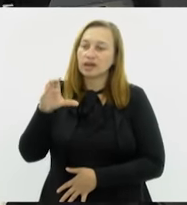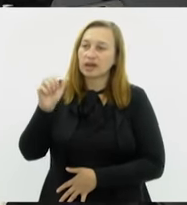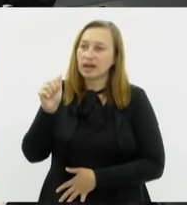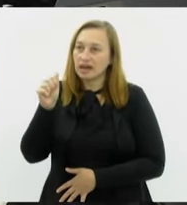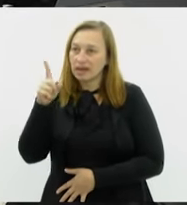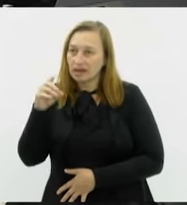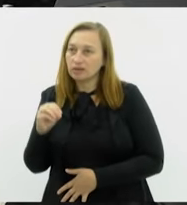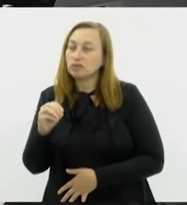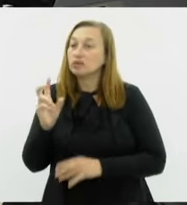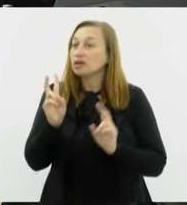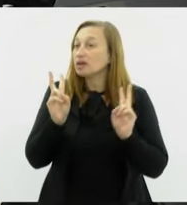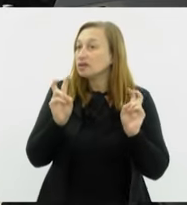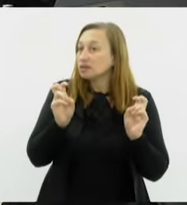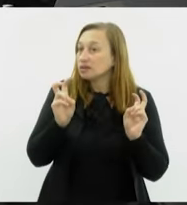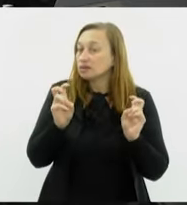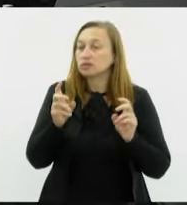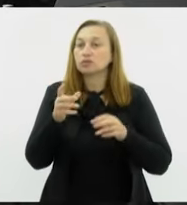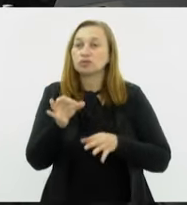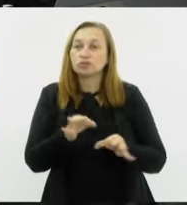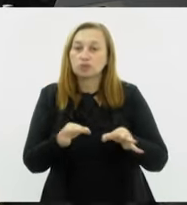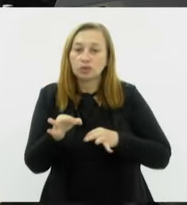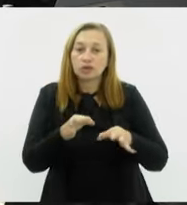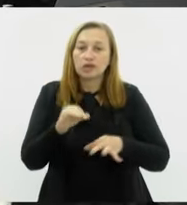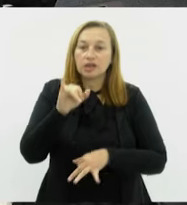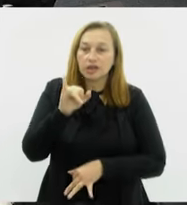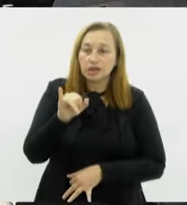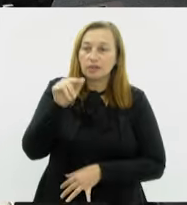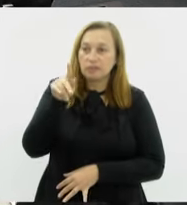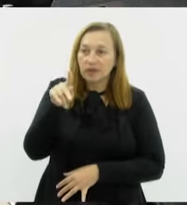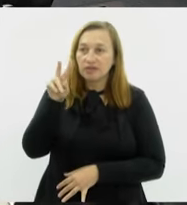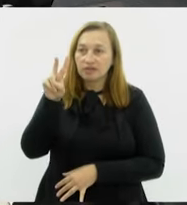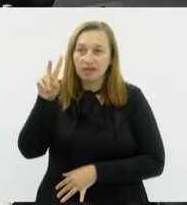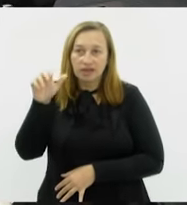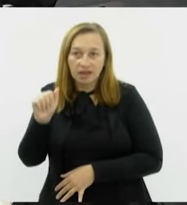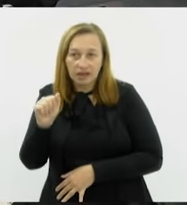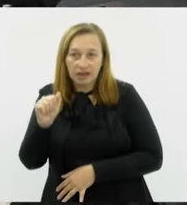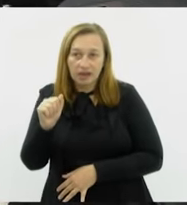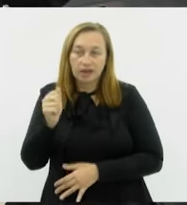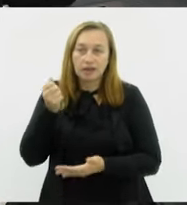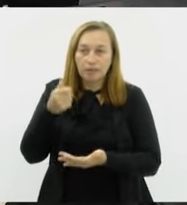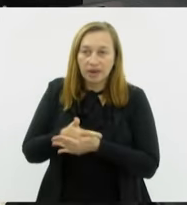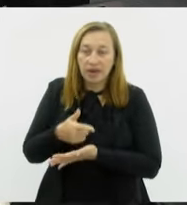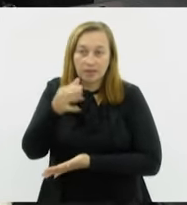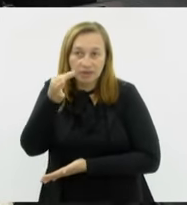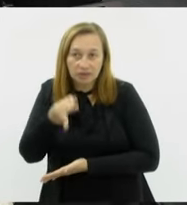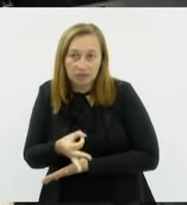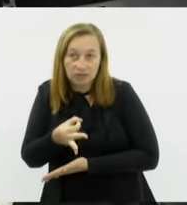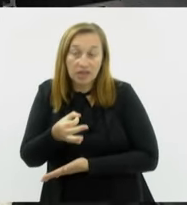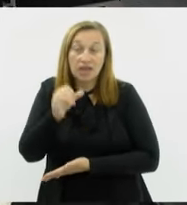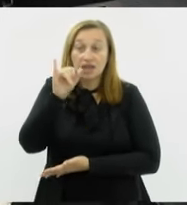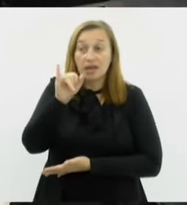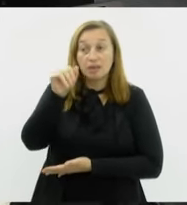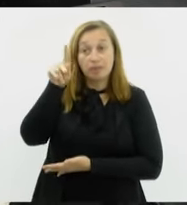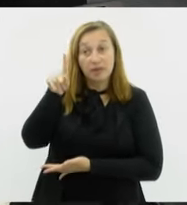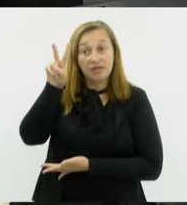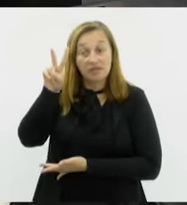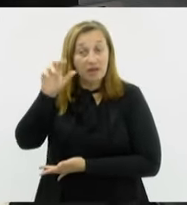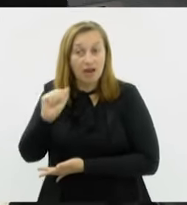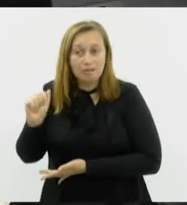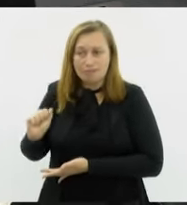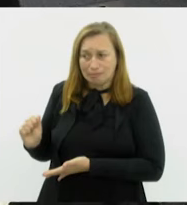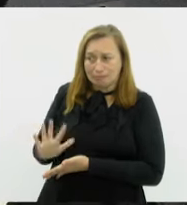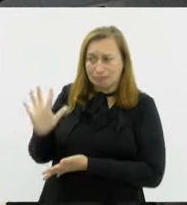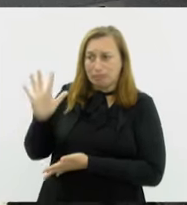traz essa questão, né, sobre o programa IPVA em dia. O tema IPVA é um tema muito caro ao deputado